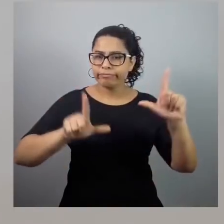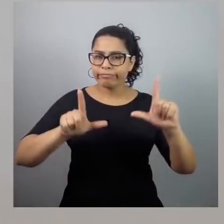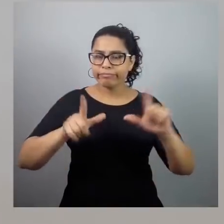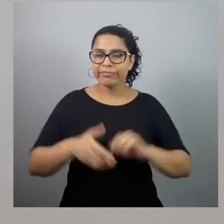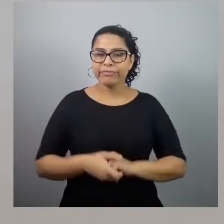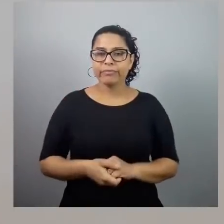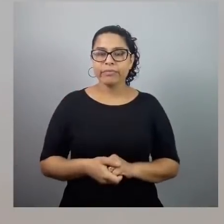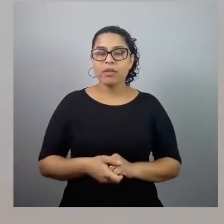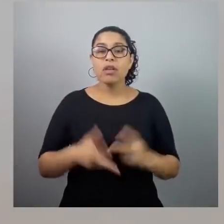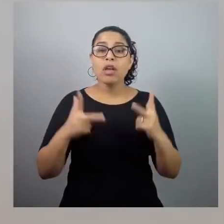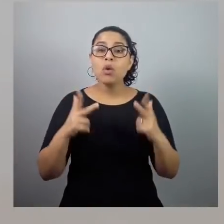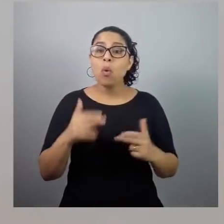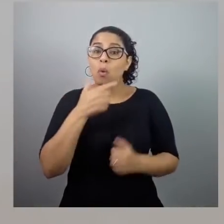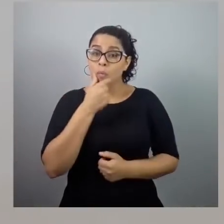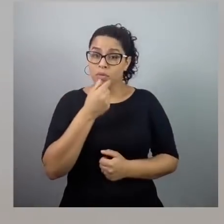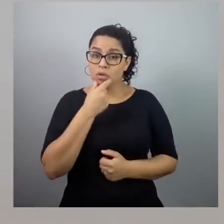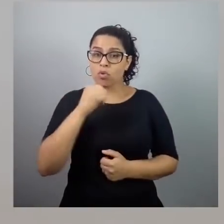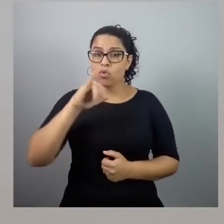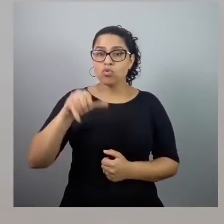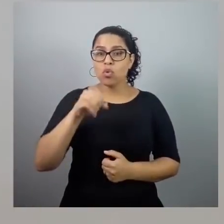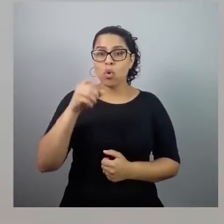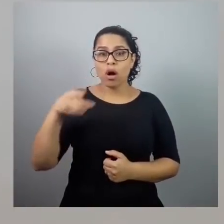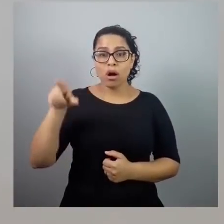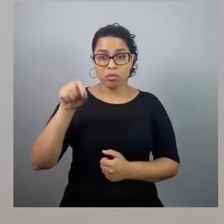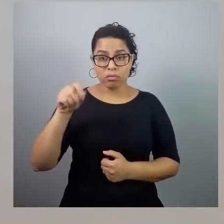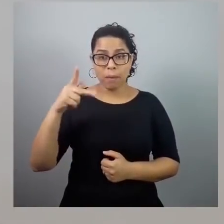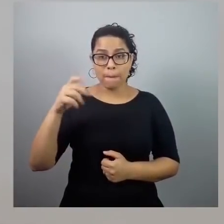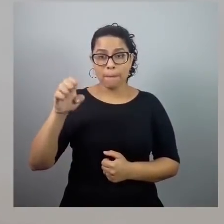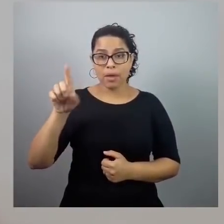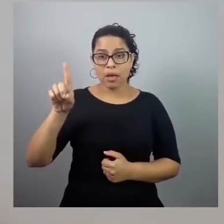todo, como foi o caso do menino João Pedro.